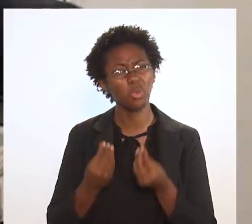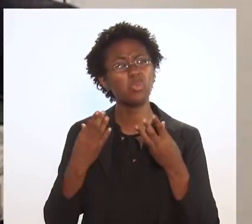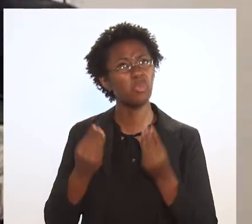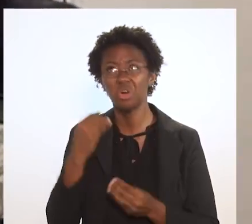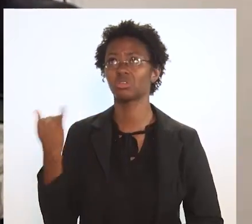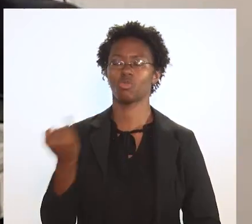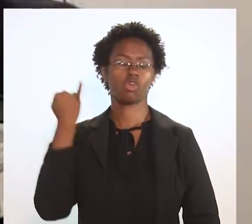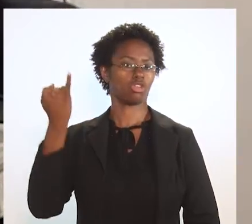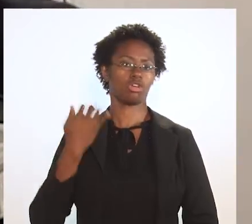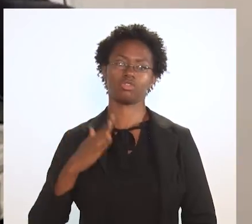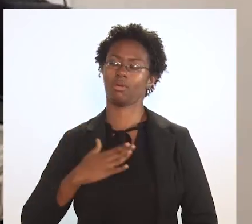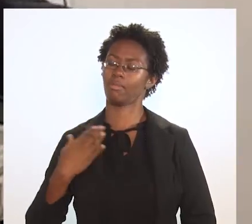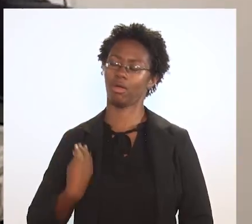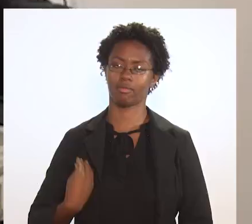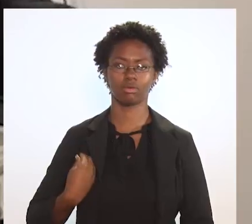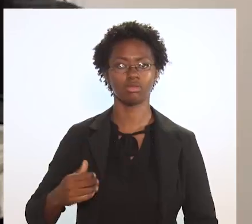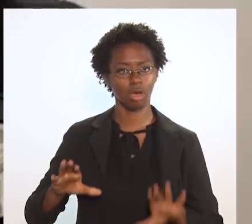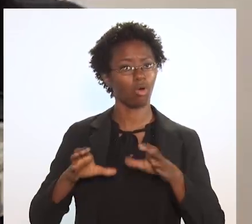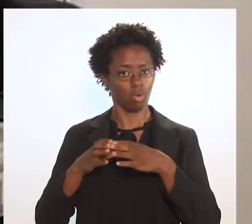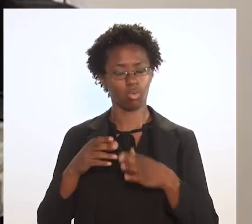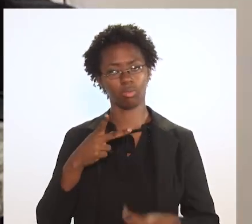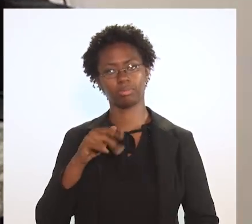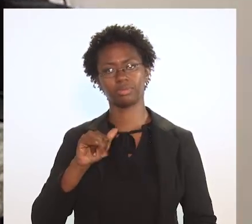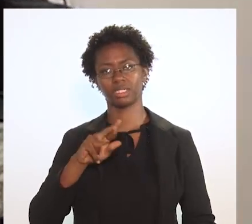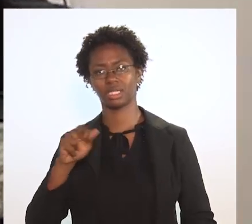Muita. O Grupo Pirraça